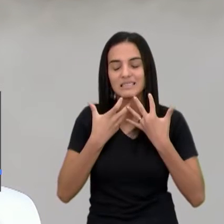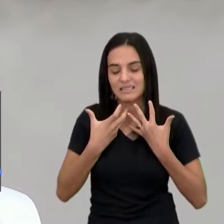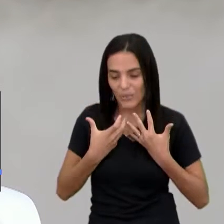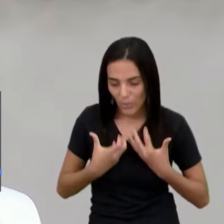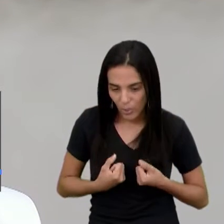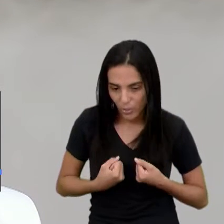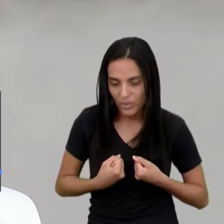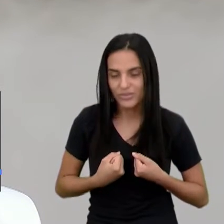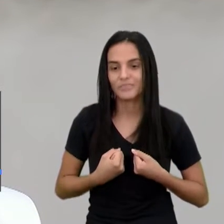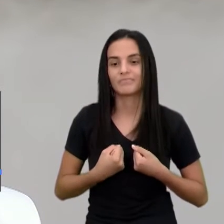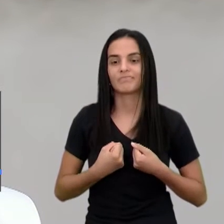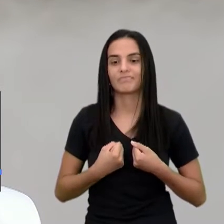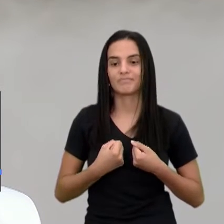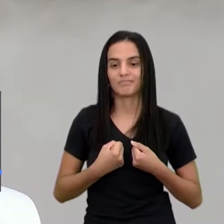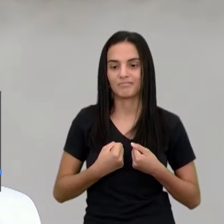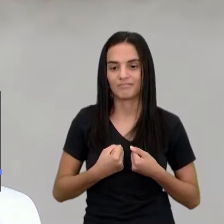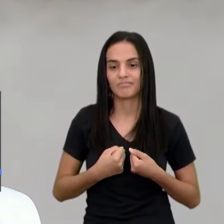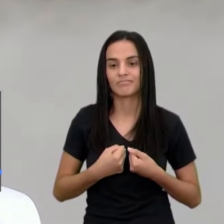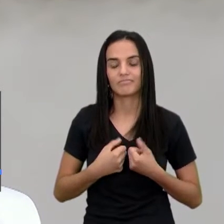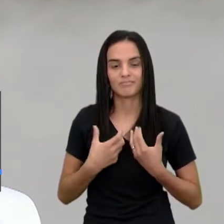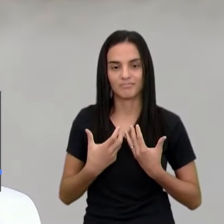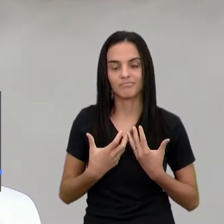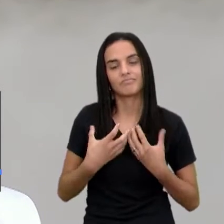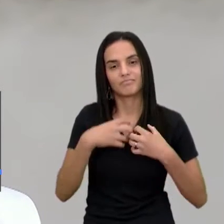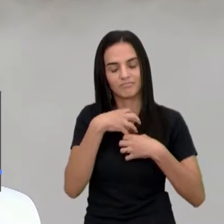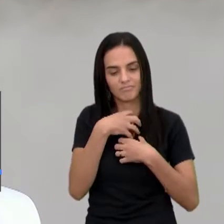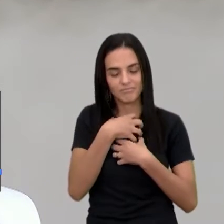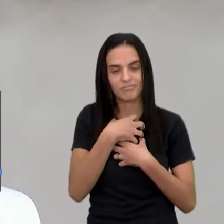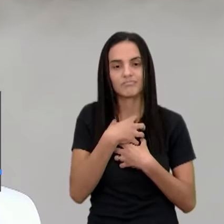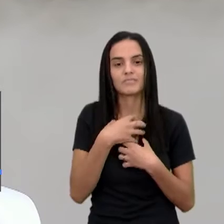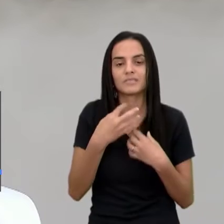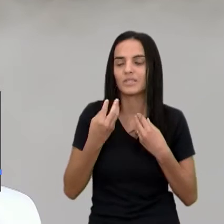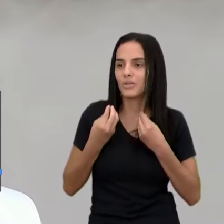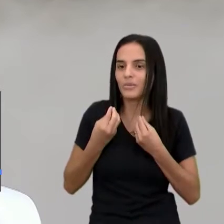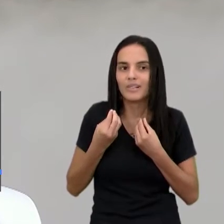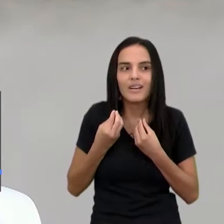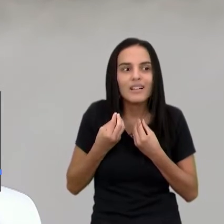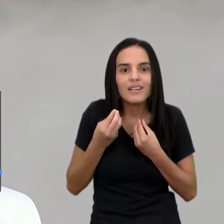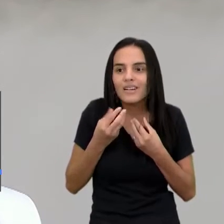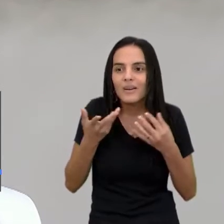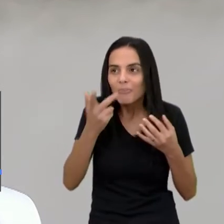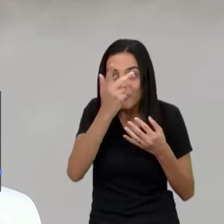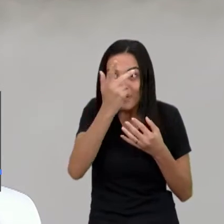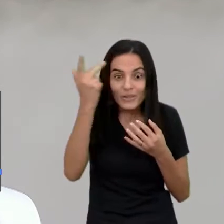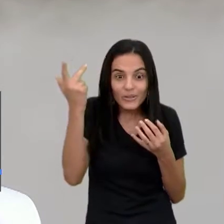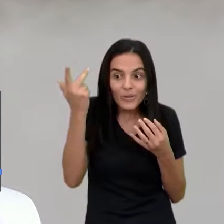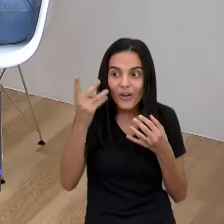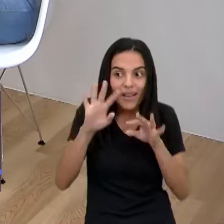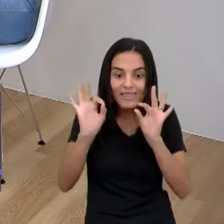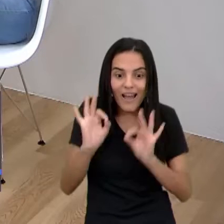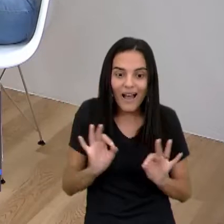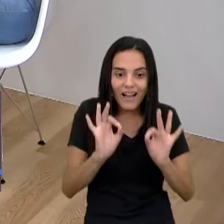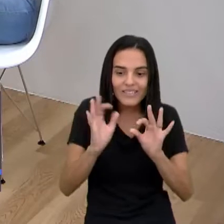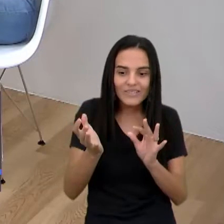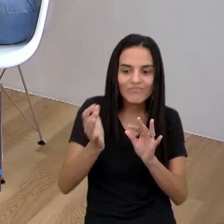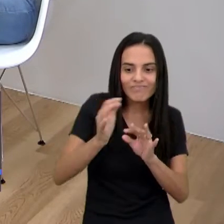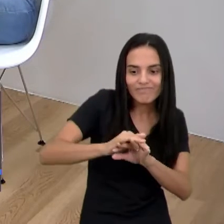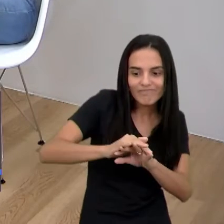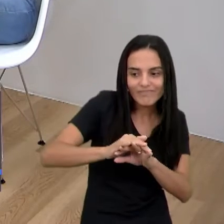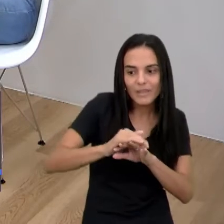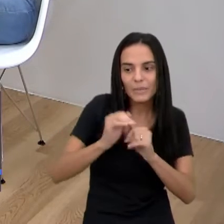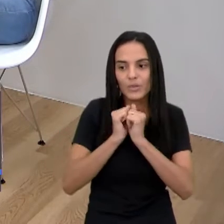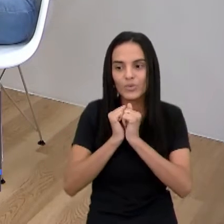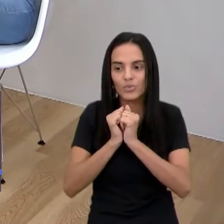chegando, na sua própria autoestima, né? No sentido de, nossa, ninguém me acolhe, ninguém me quer. O pesadelo começa a